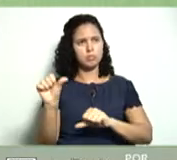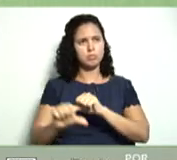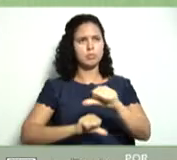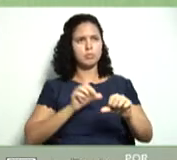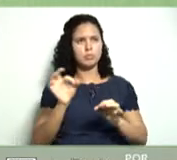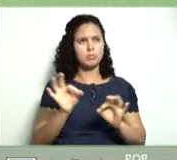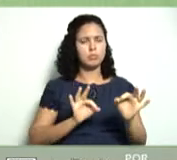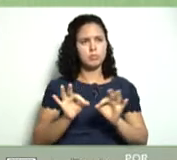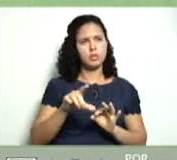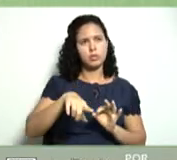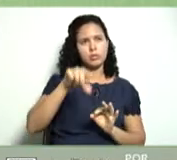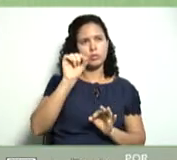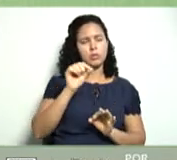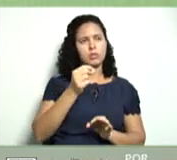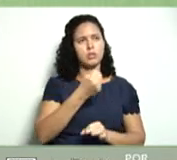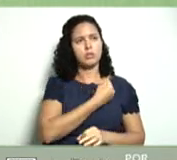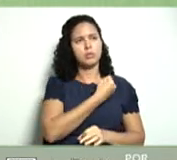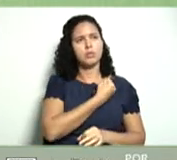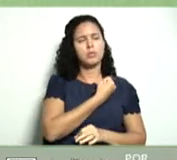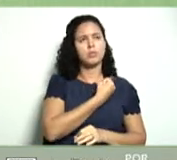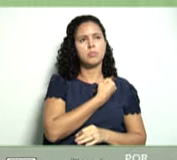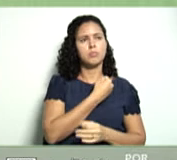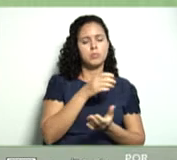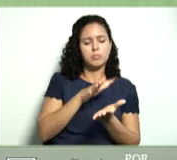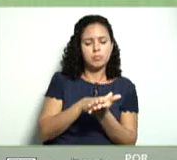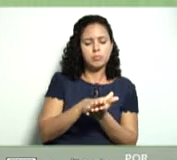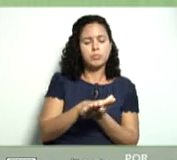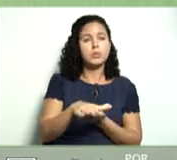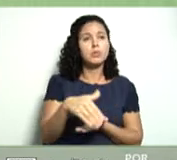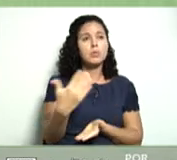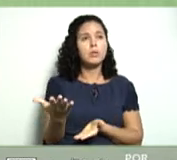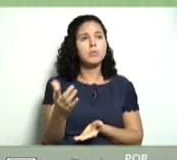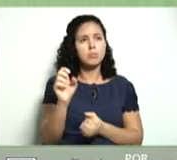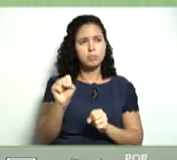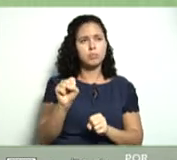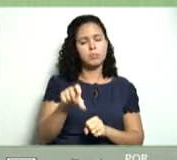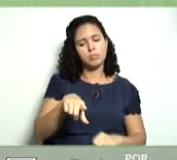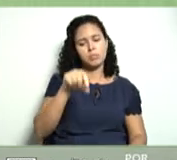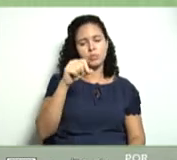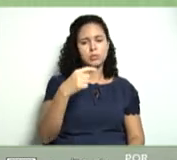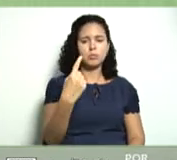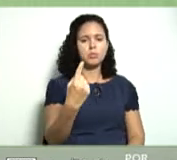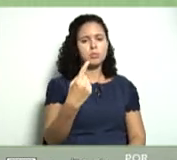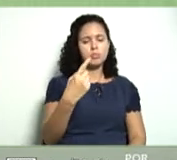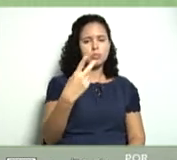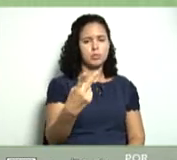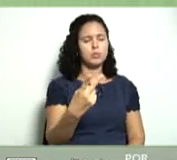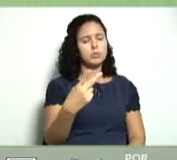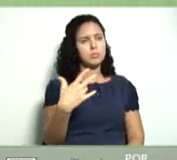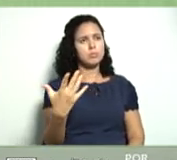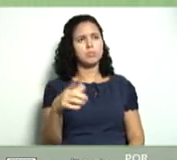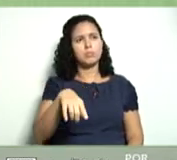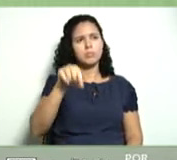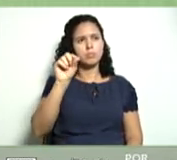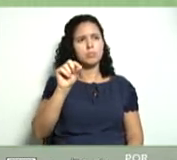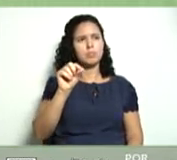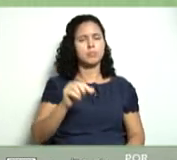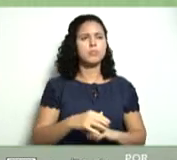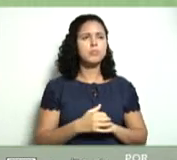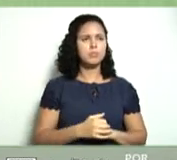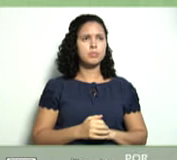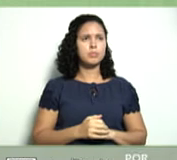você pode escolher qual é a página que você quer imprimir a página 2 página um certo porém